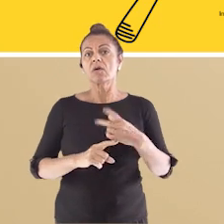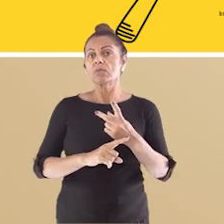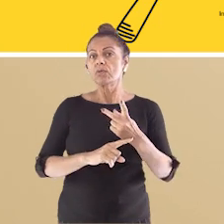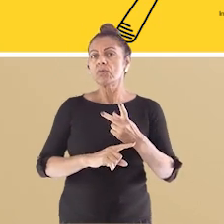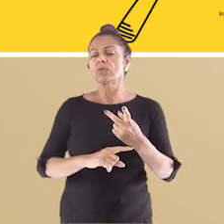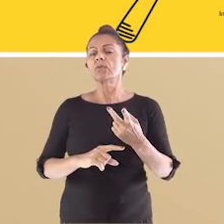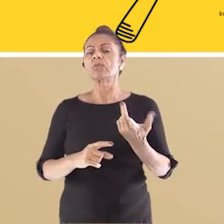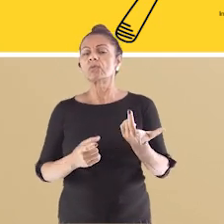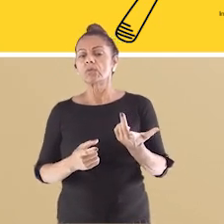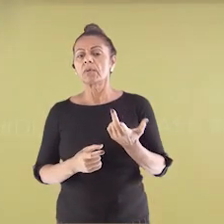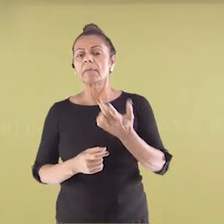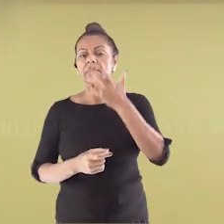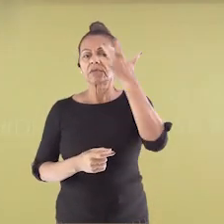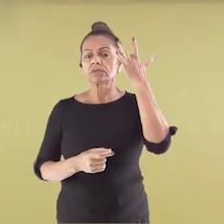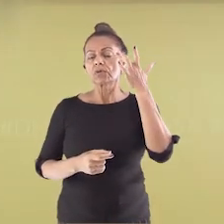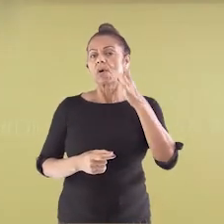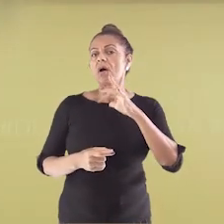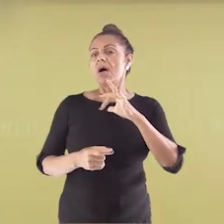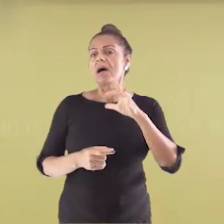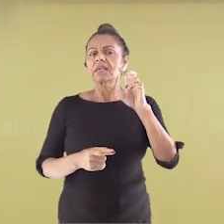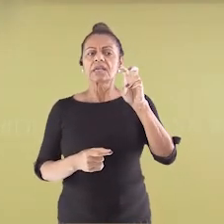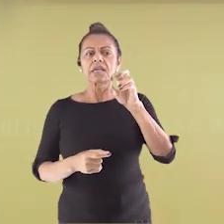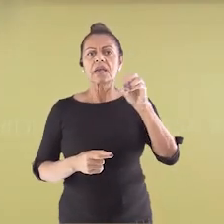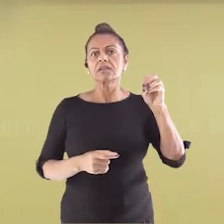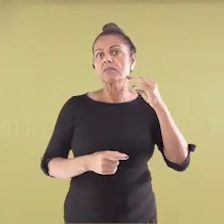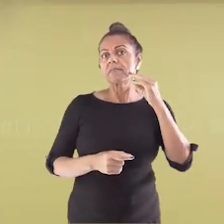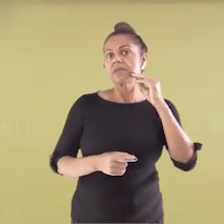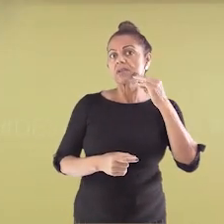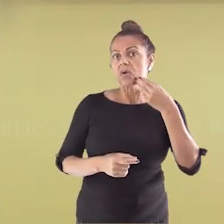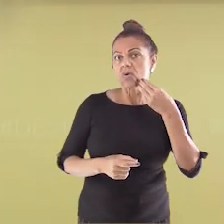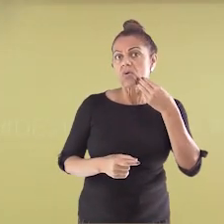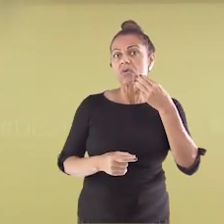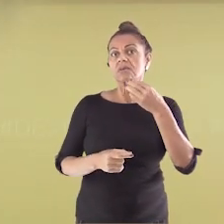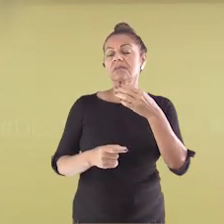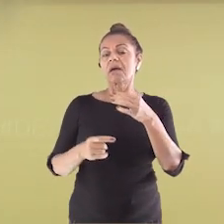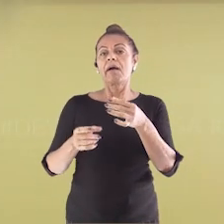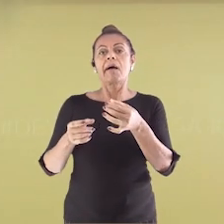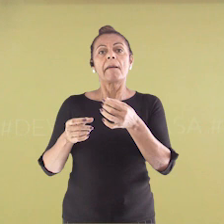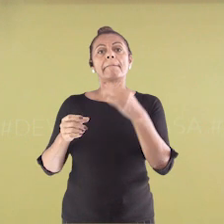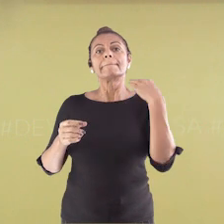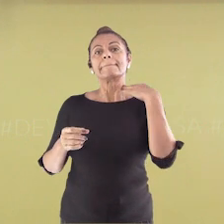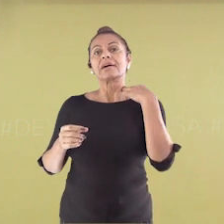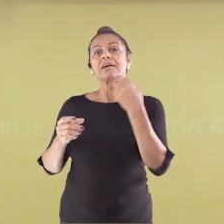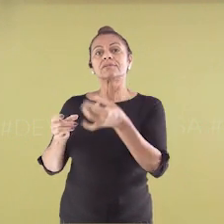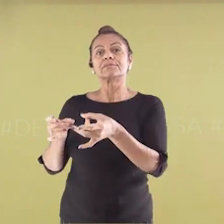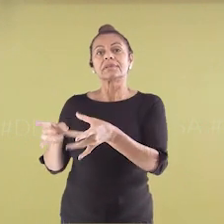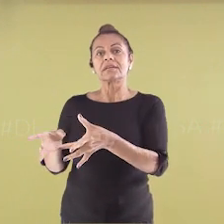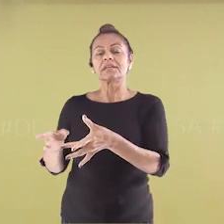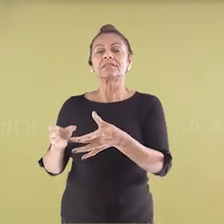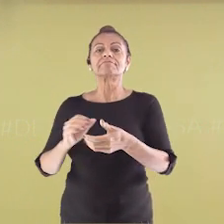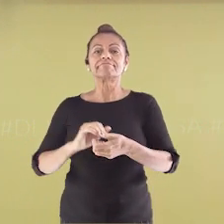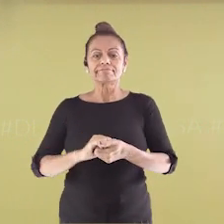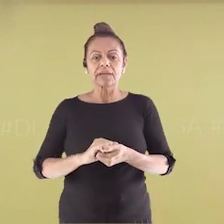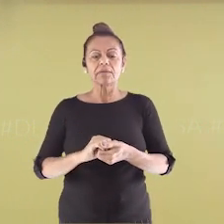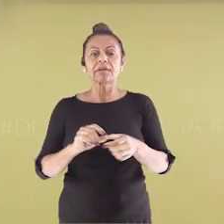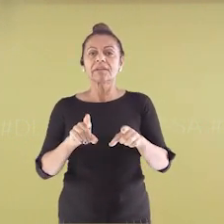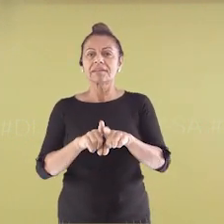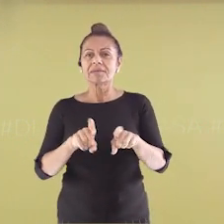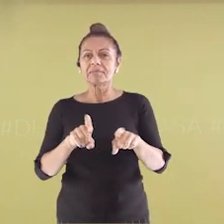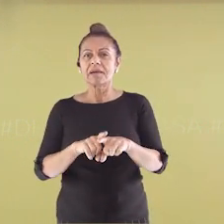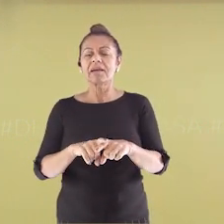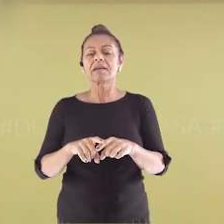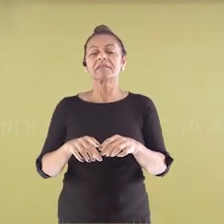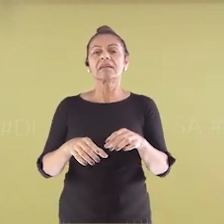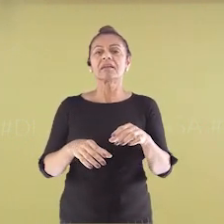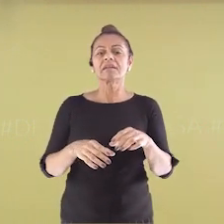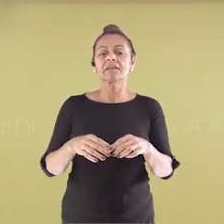que auxilia no destaque. Olhem só, governo e justiça procuram donos de 500 milhões deixados em bancos. E aqui nós temos